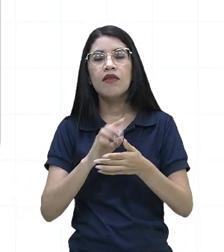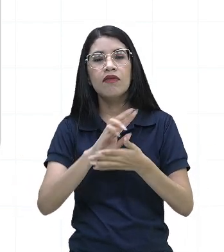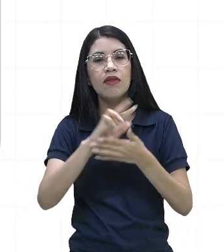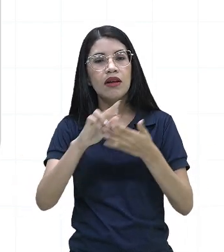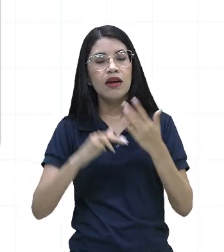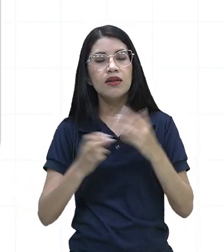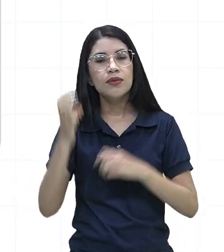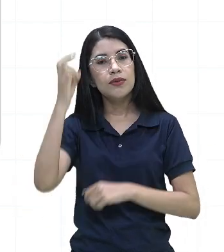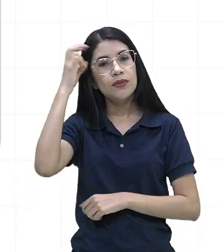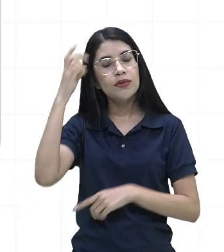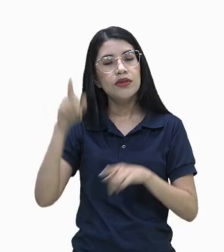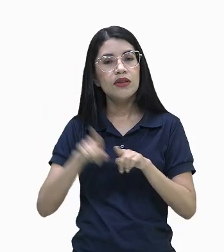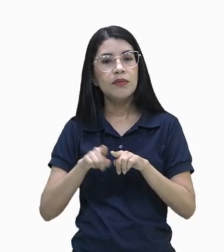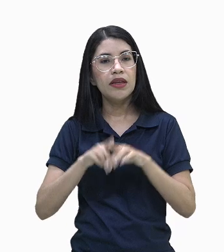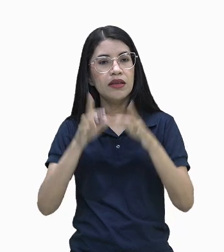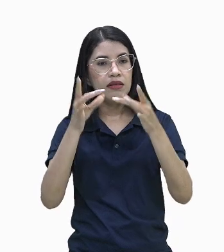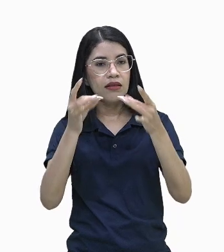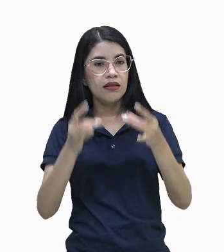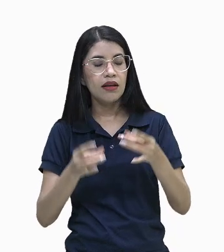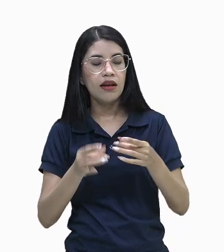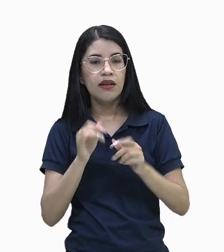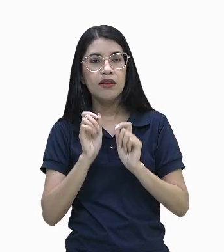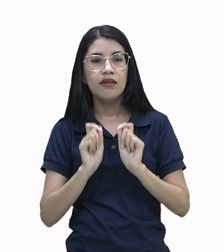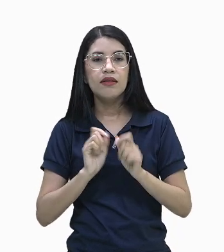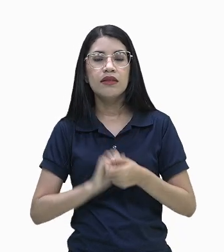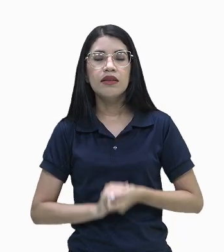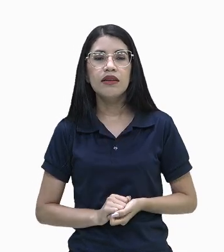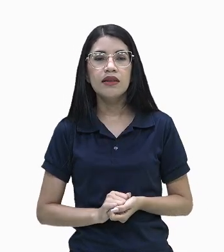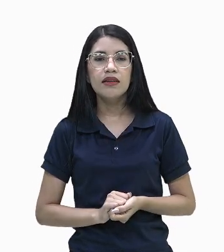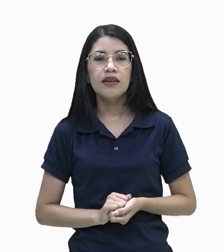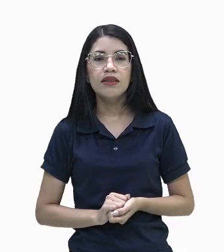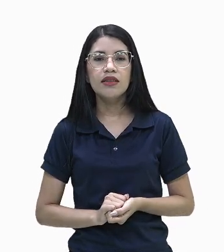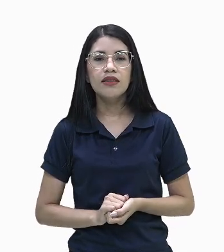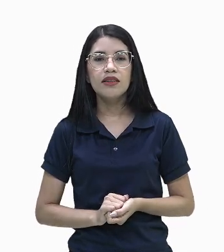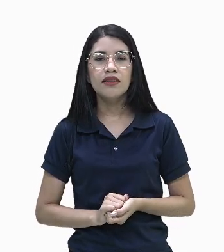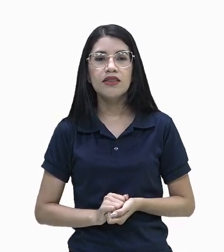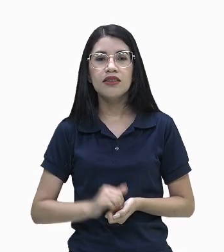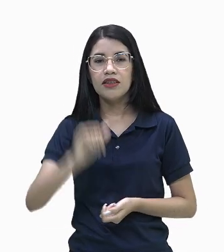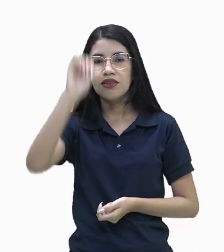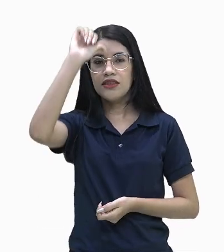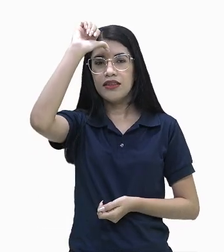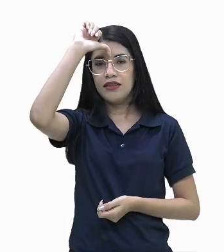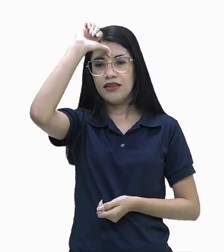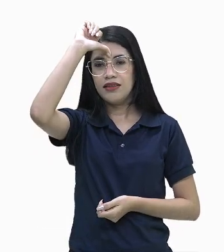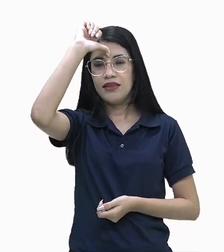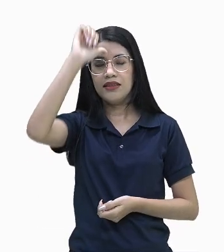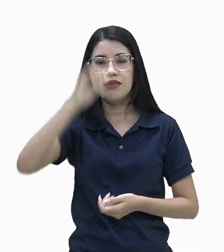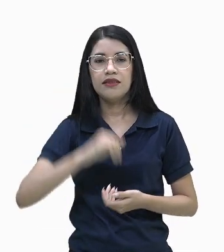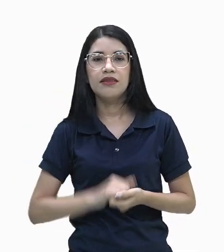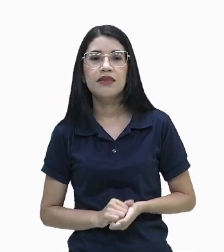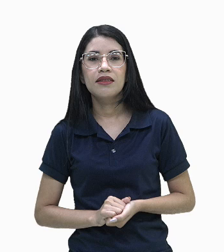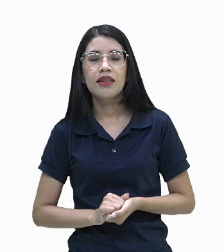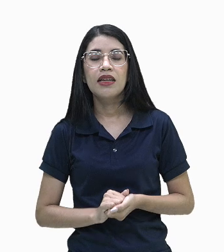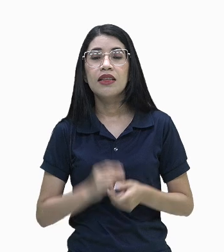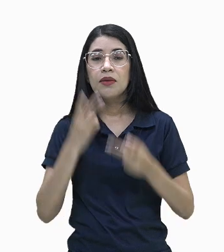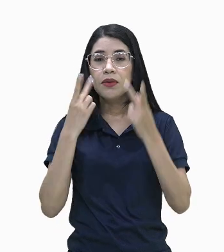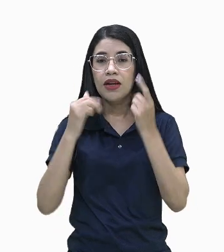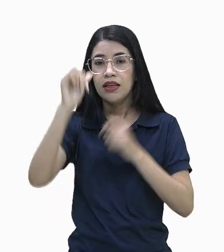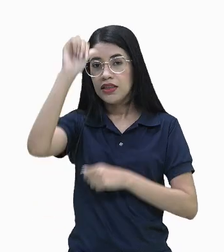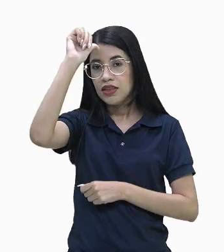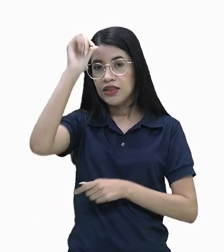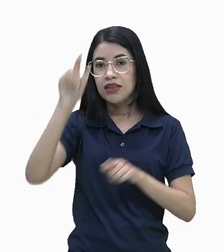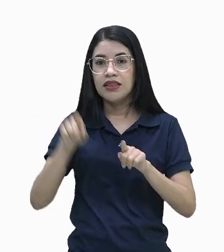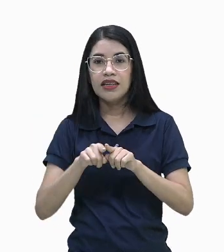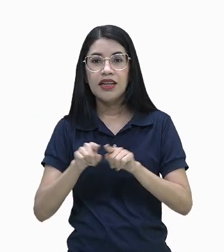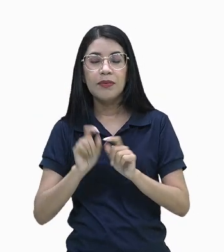que é como nós vamos ver agora na Índia. O que nós podemos falar desse teatro na Índia? O teatro indiano é uma das